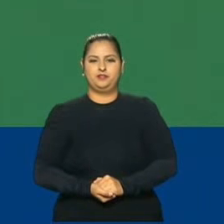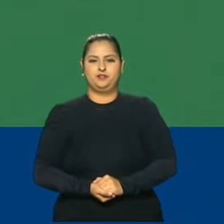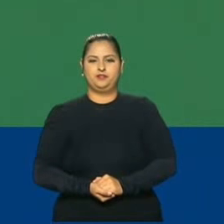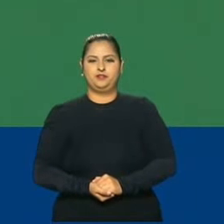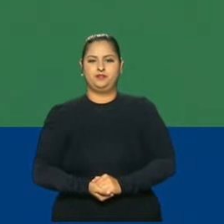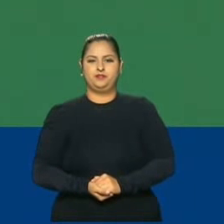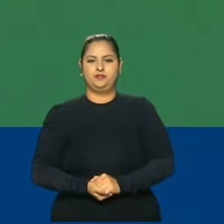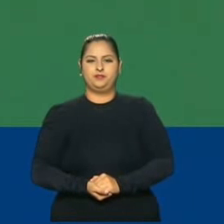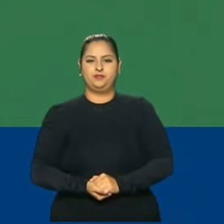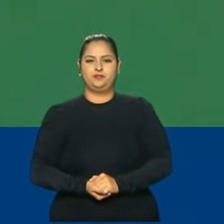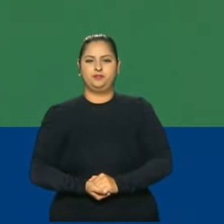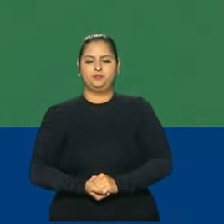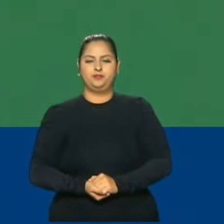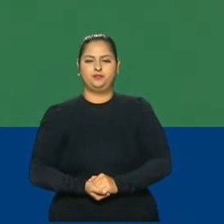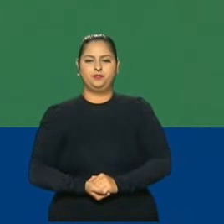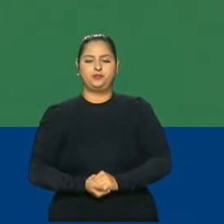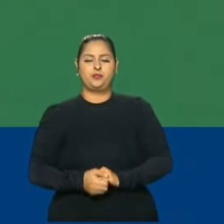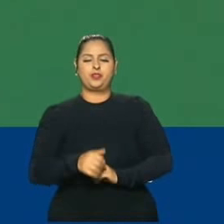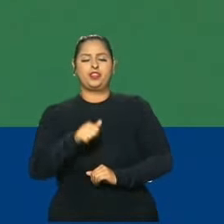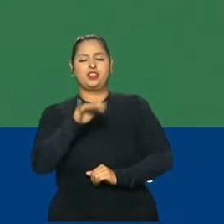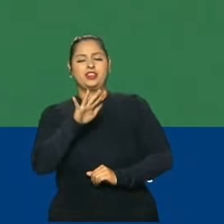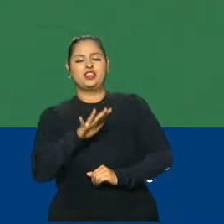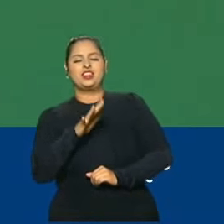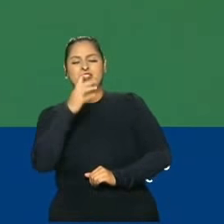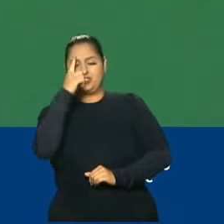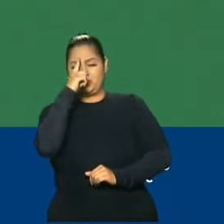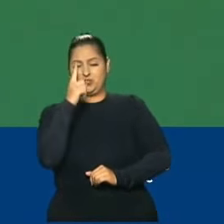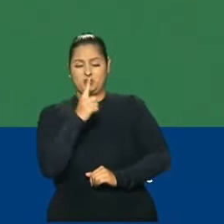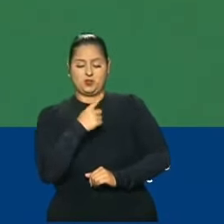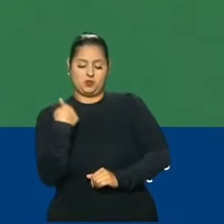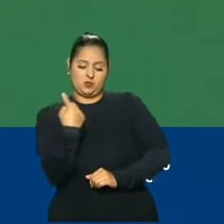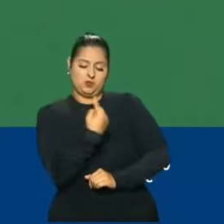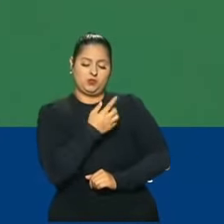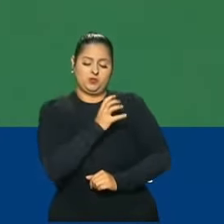Quem sabe o nosso amor existe só.